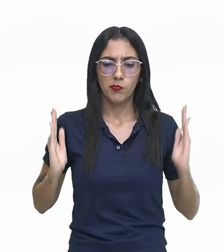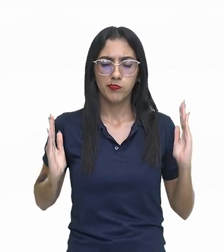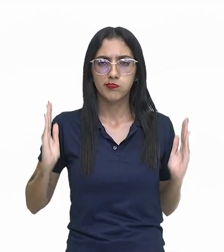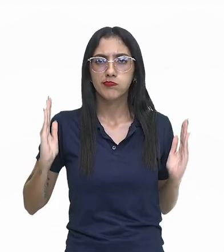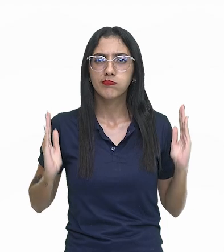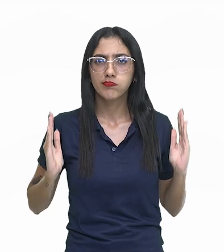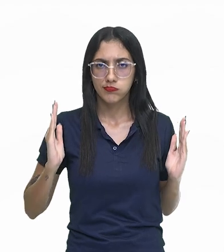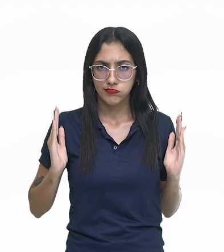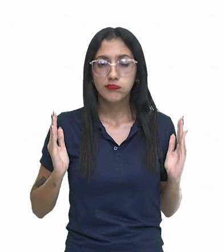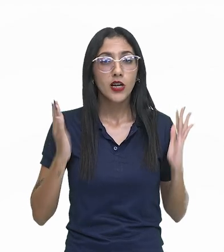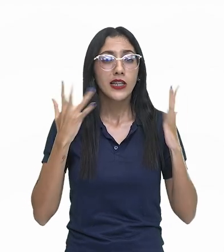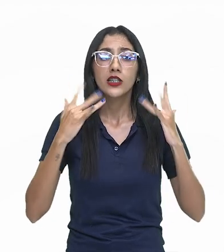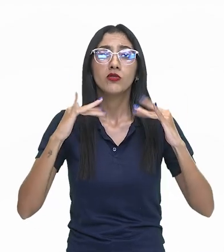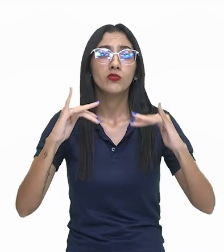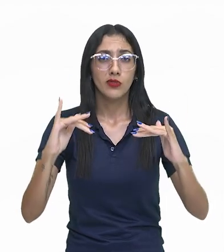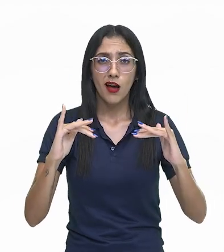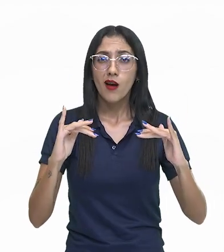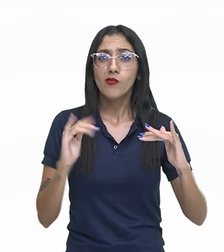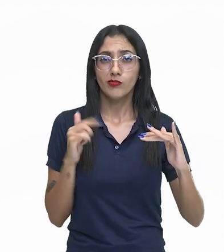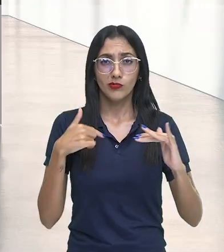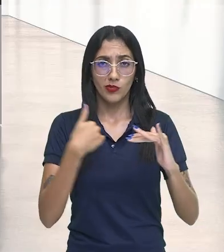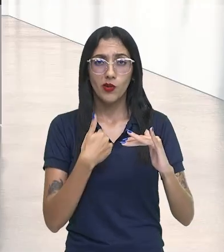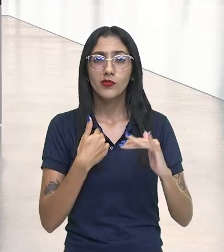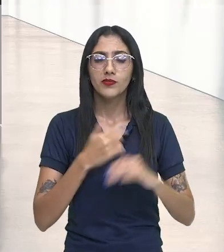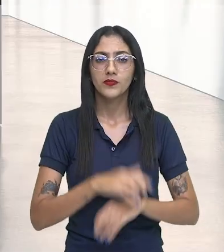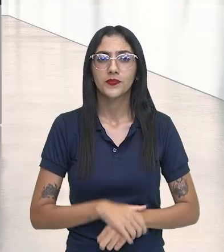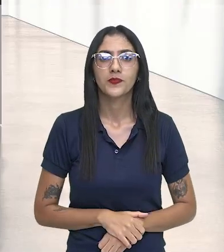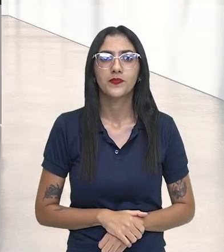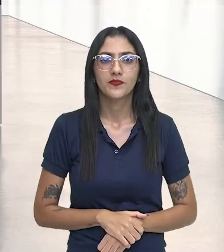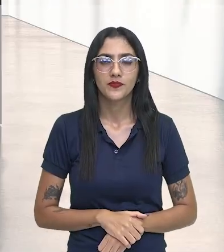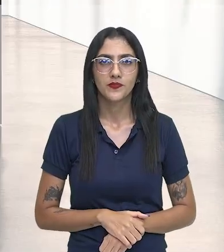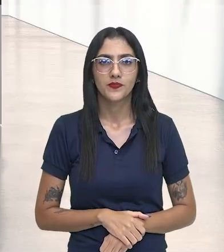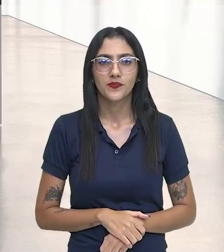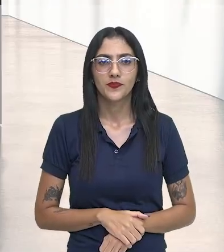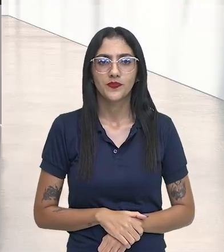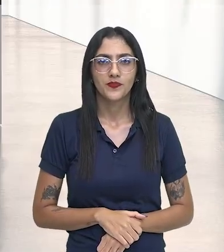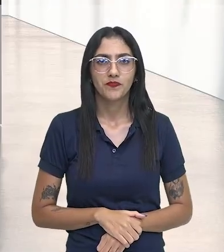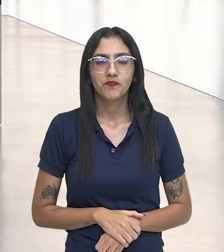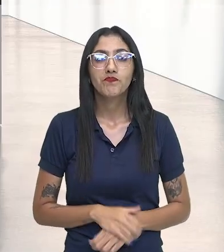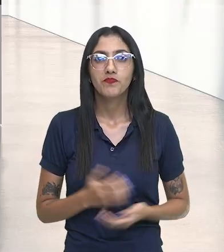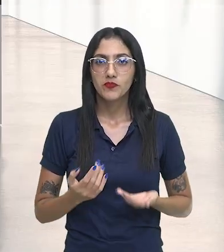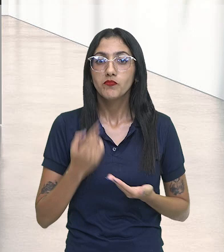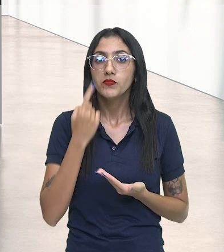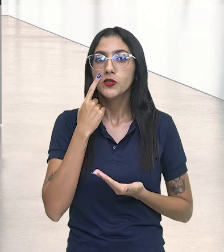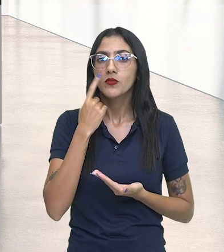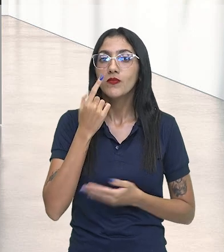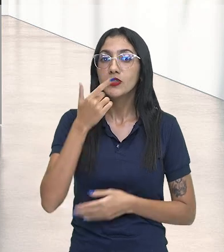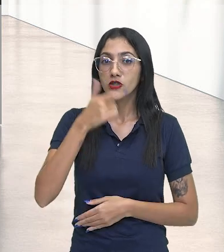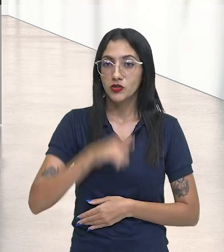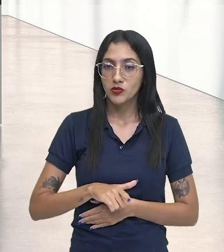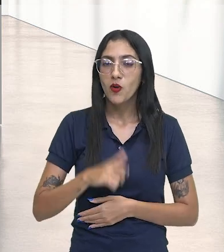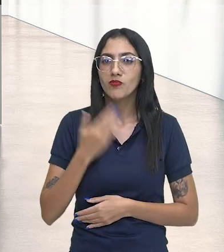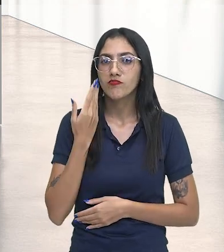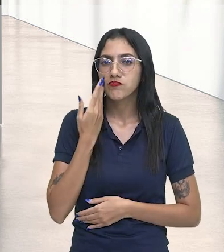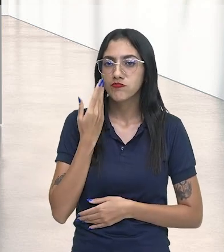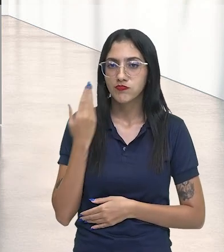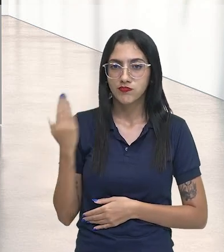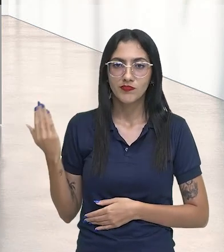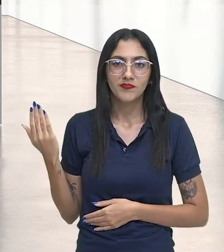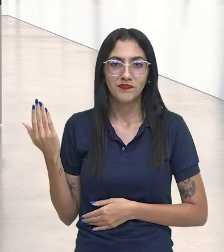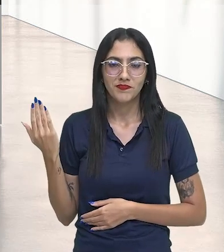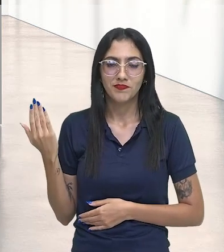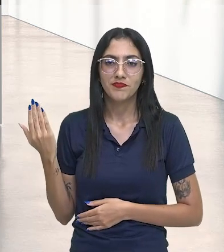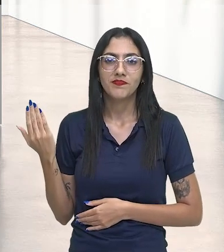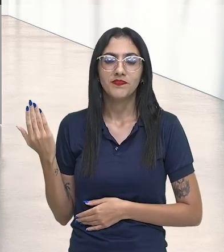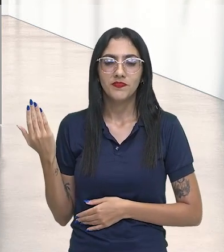limite natural do seu corpo. Então, a gente vai ver mais uma vez aqui na nossa sala uma representação da